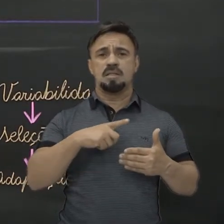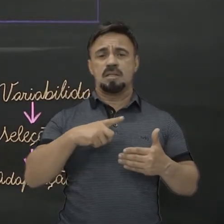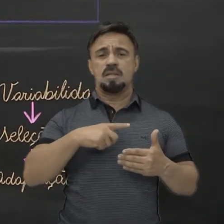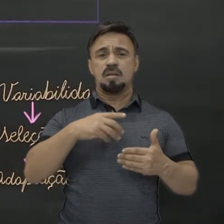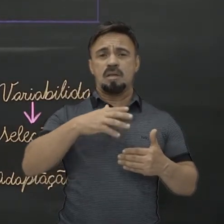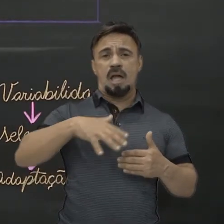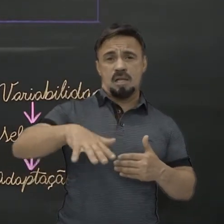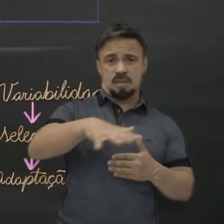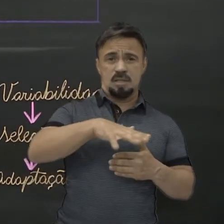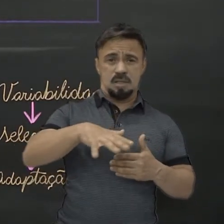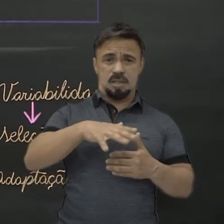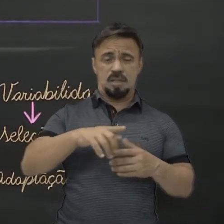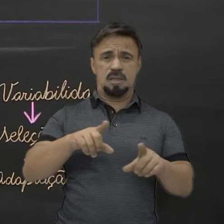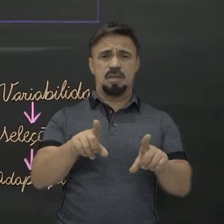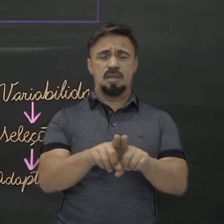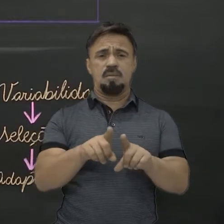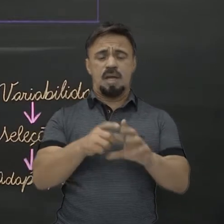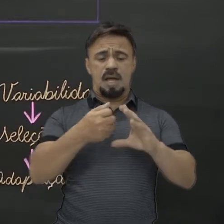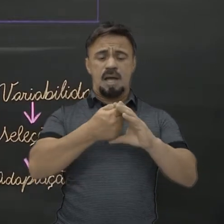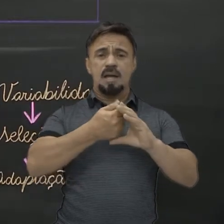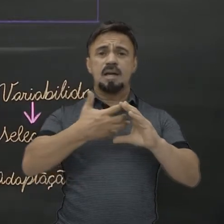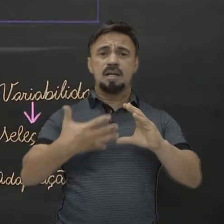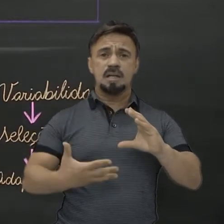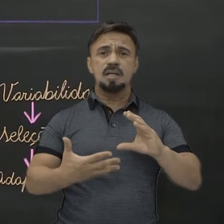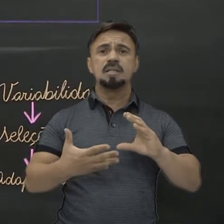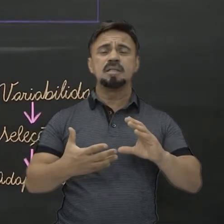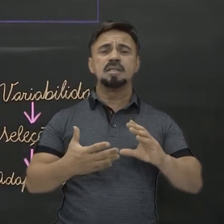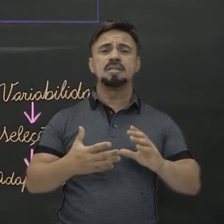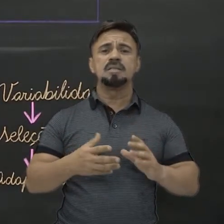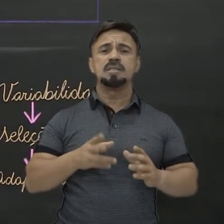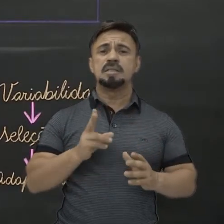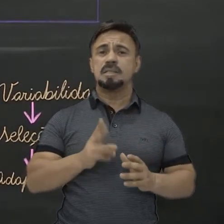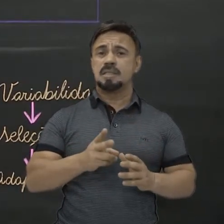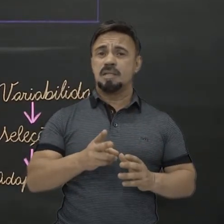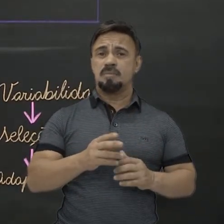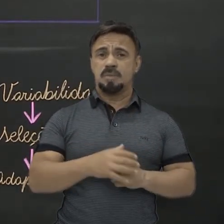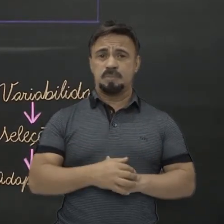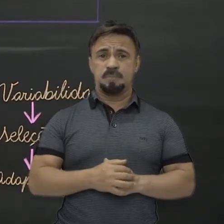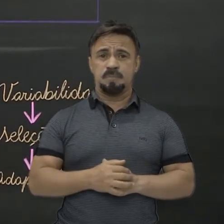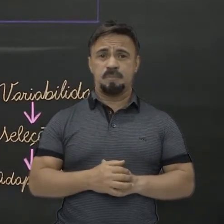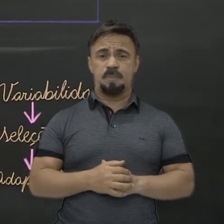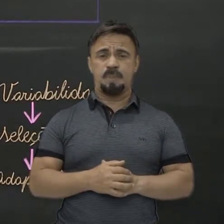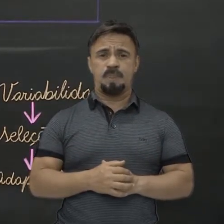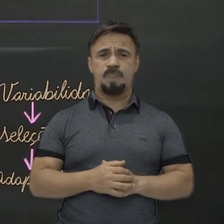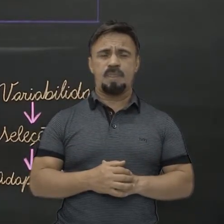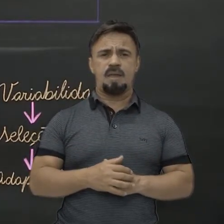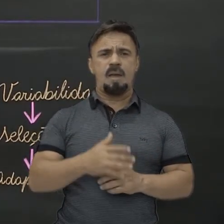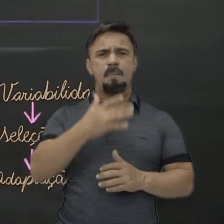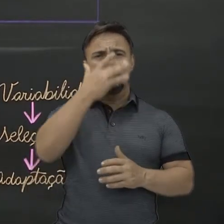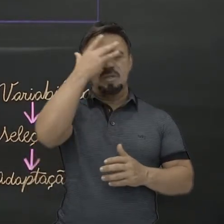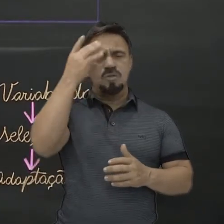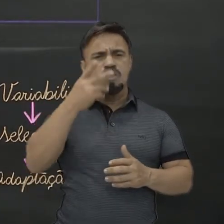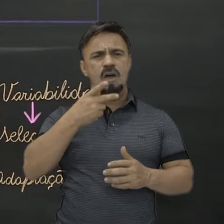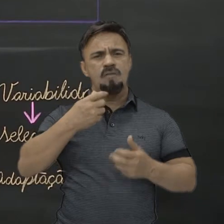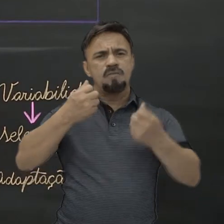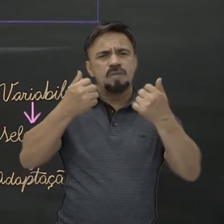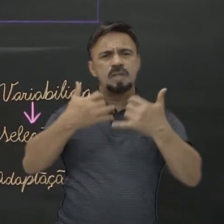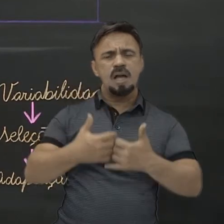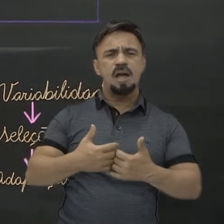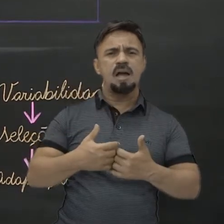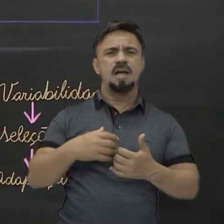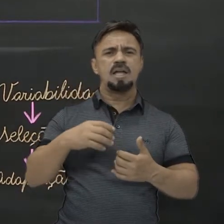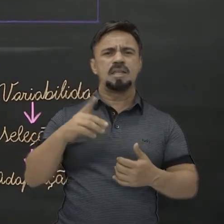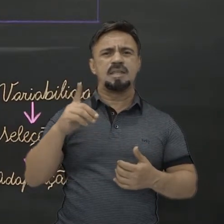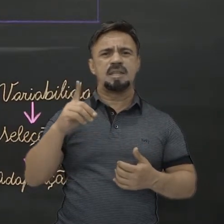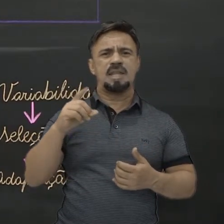aquele ambiente. E essa característica, ela tende a prevalecer, então. Muitas pessoas falam que Darwin falava